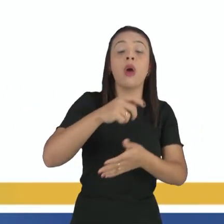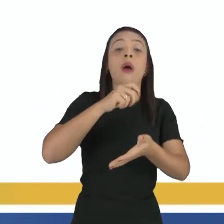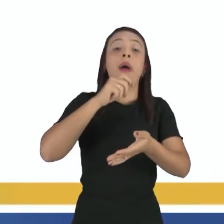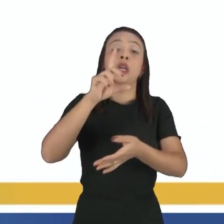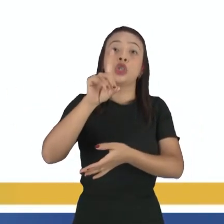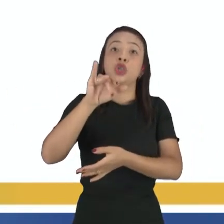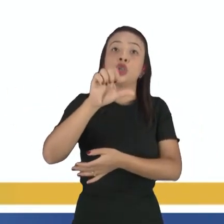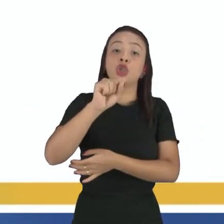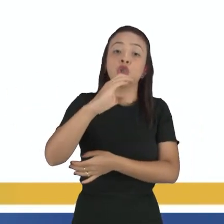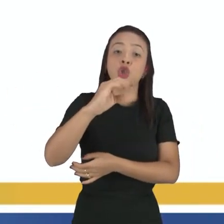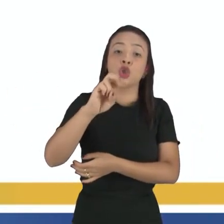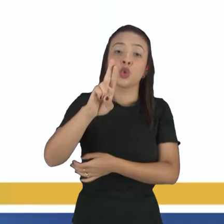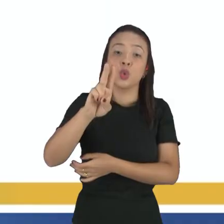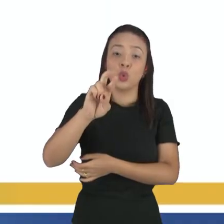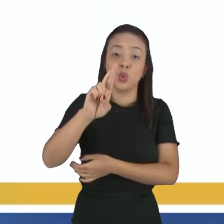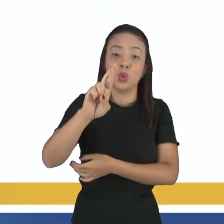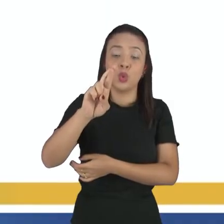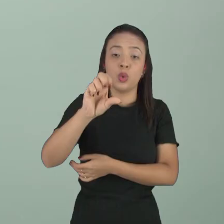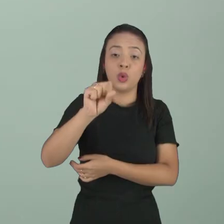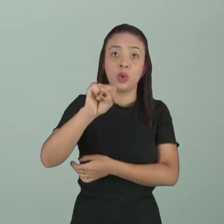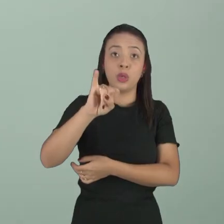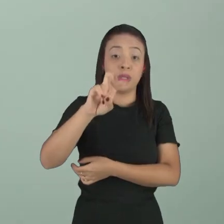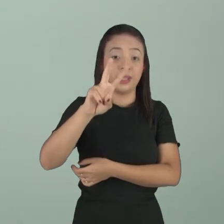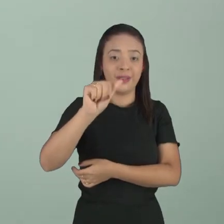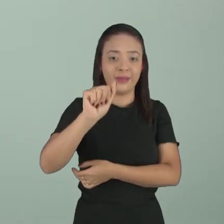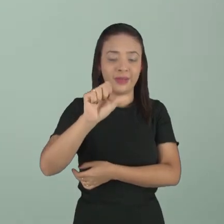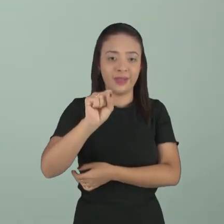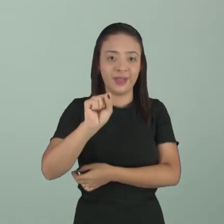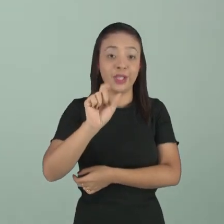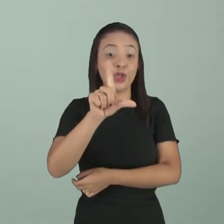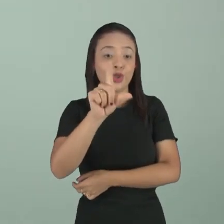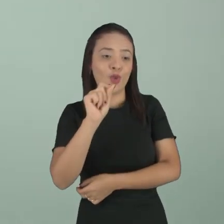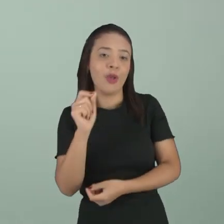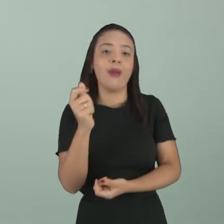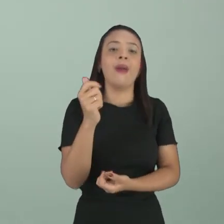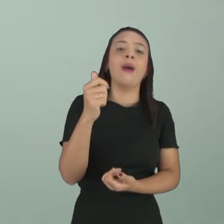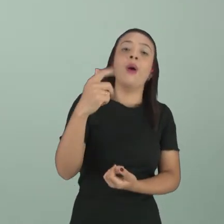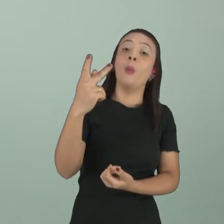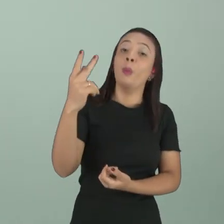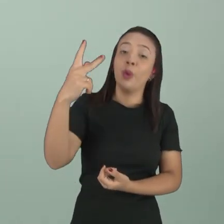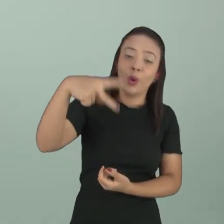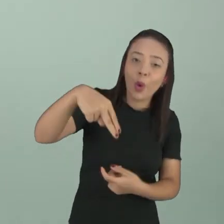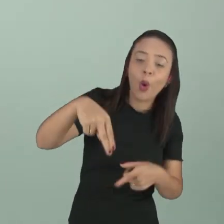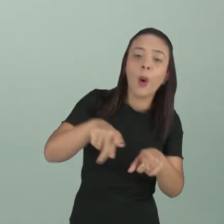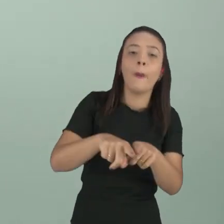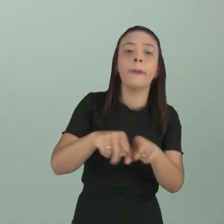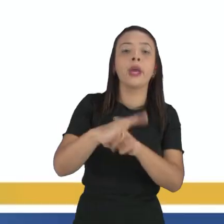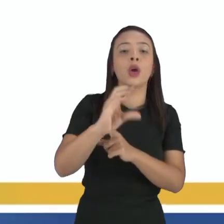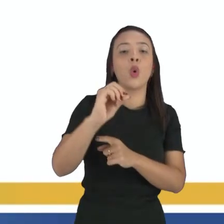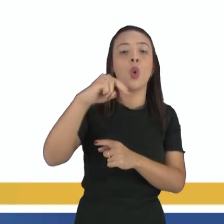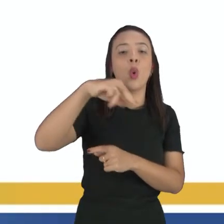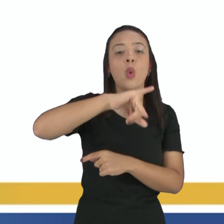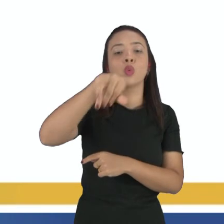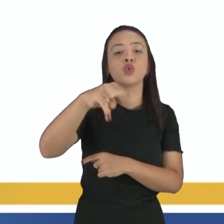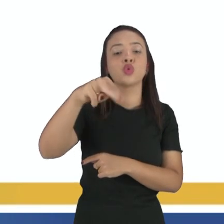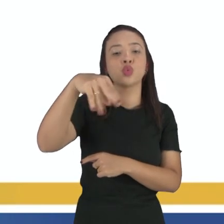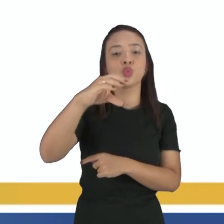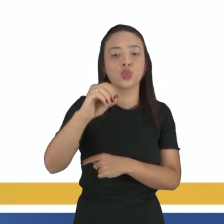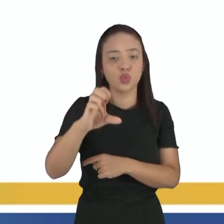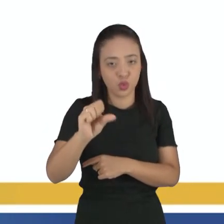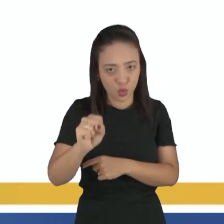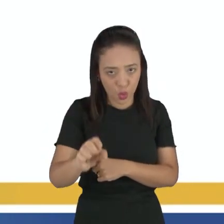alevante que o trecho o texto traz que são a escolha das conjunções dos advérbios entre outras partes que